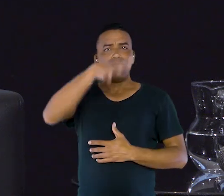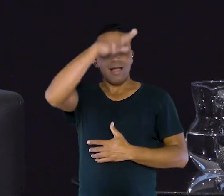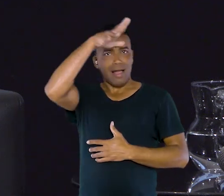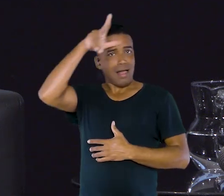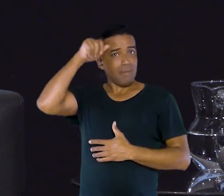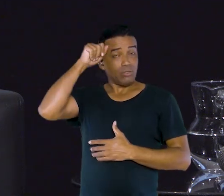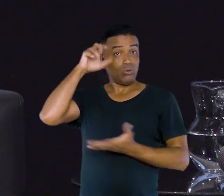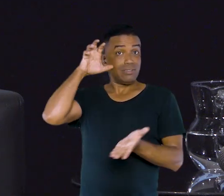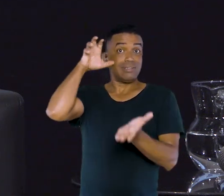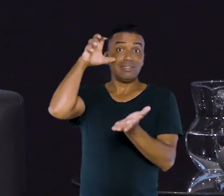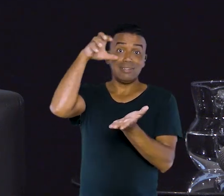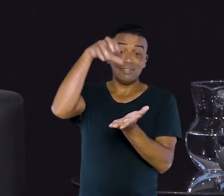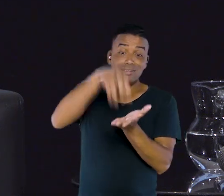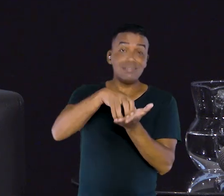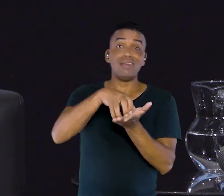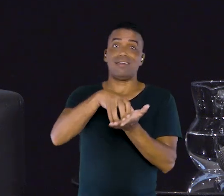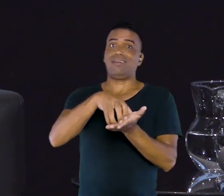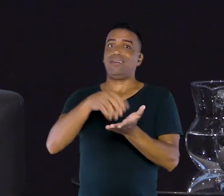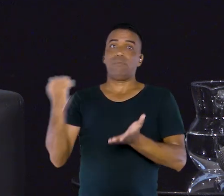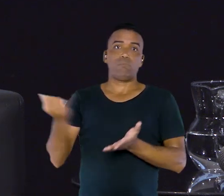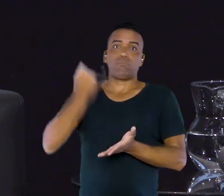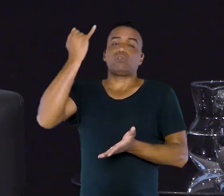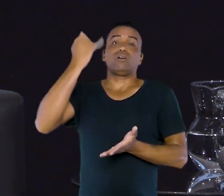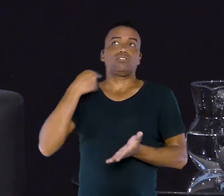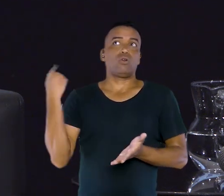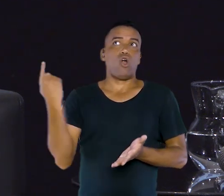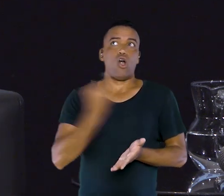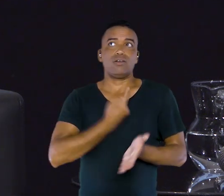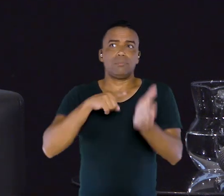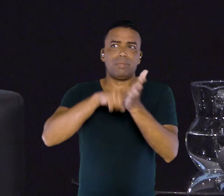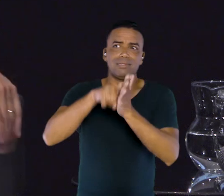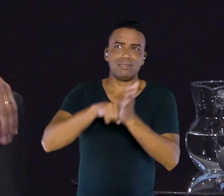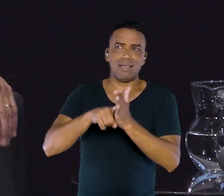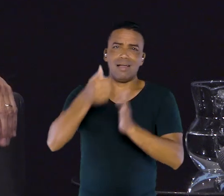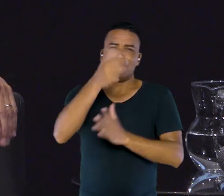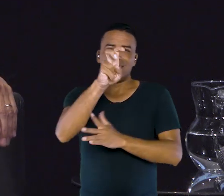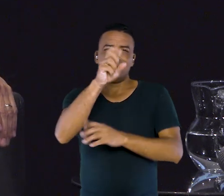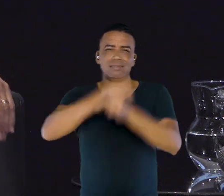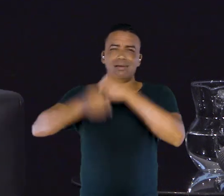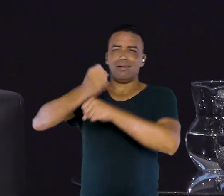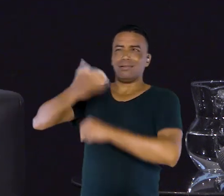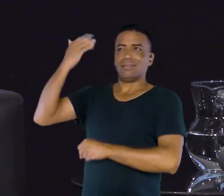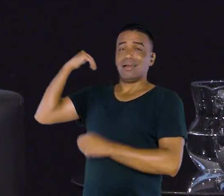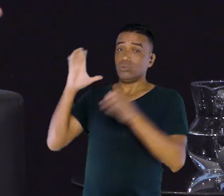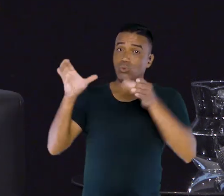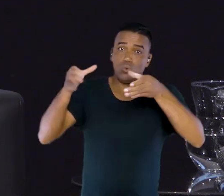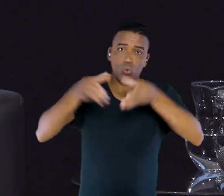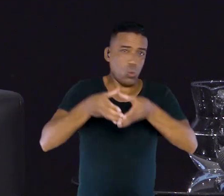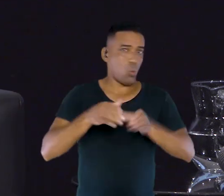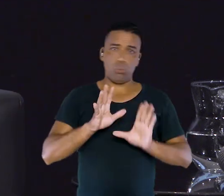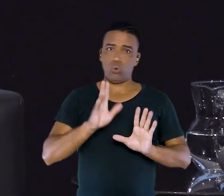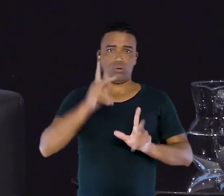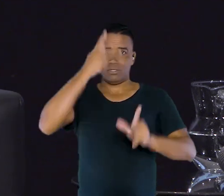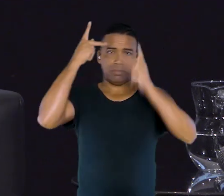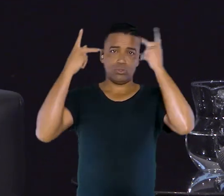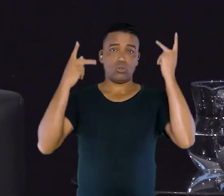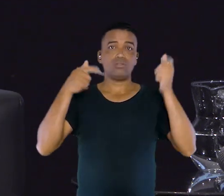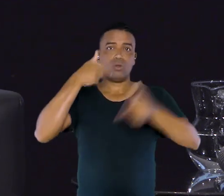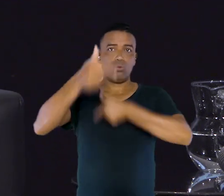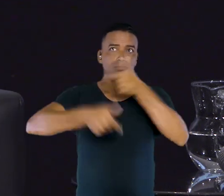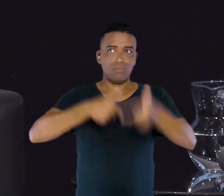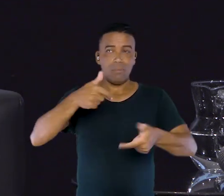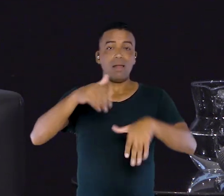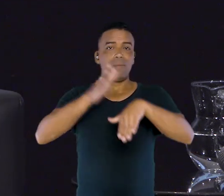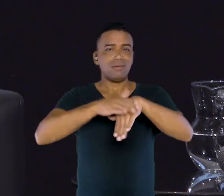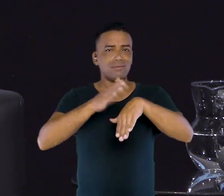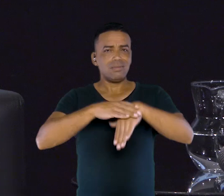hoje em dia é reconhecida como um centro importante, né? Quando a gente começou a estudar essas coisas, há uns 15 anos atrás, na verdade é um grupo de pessoas, eu trabalho com